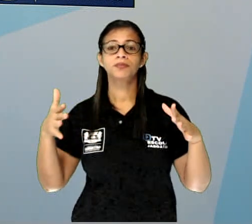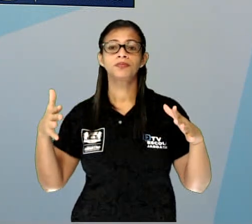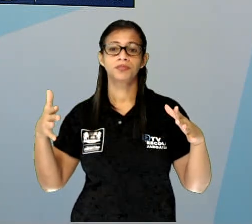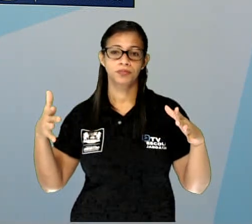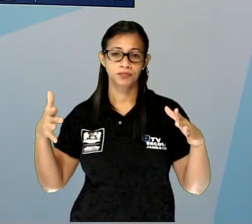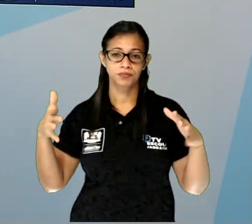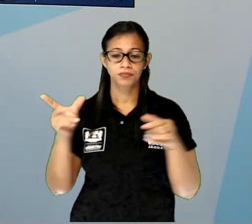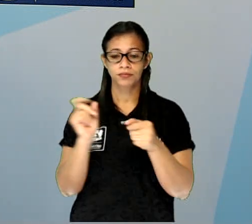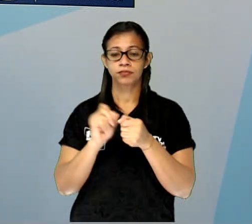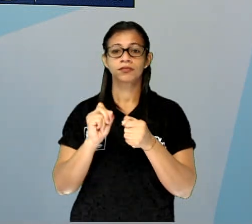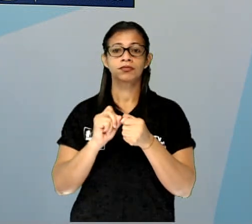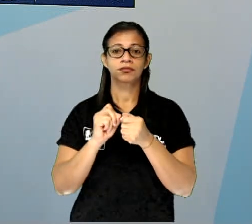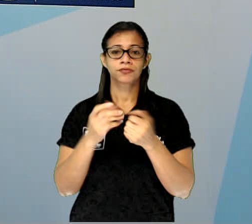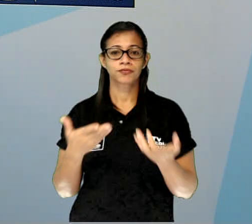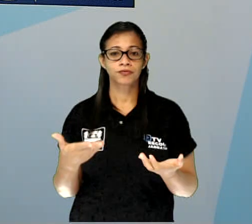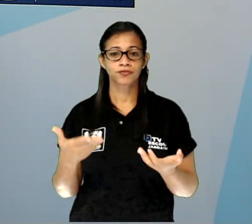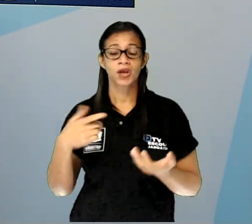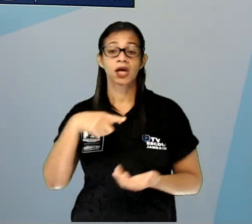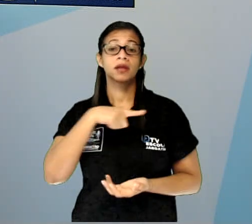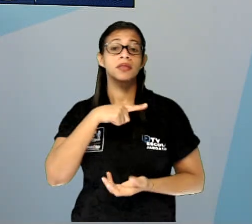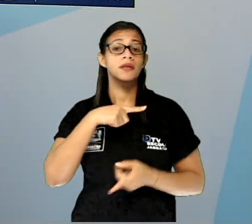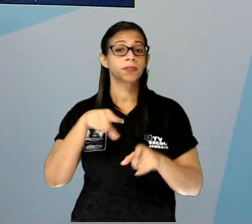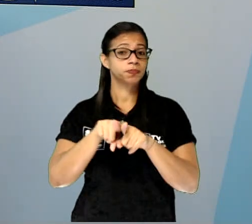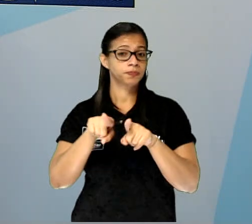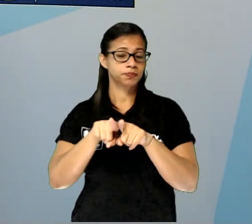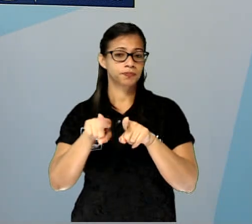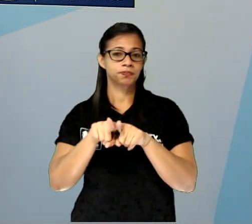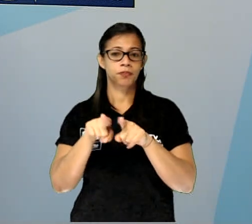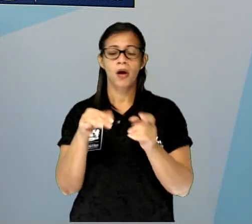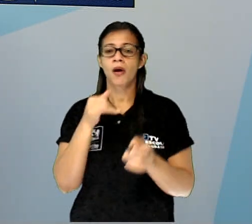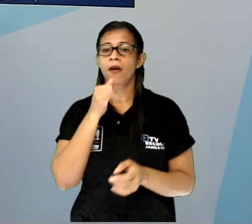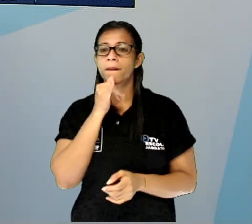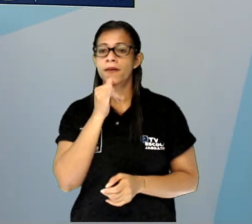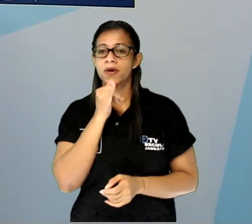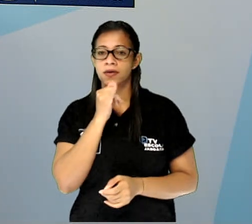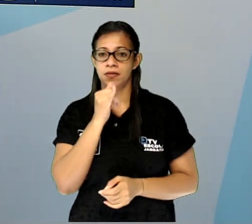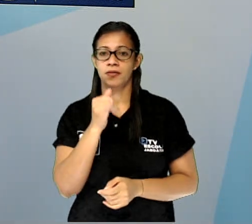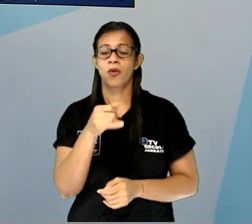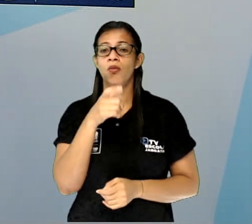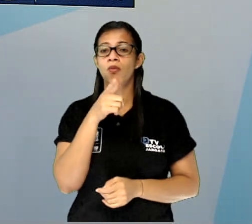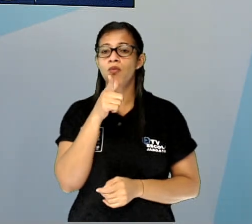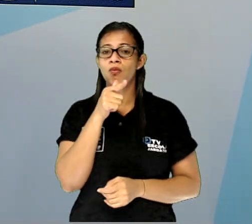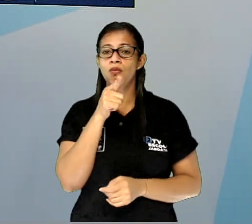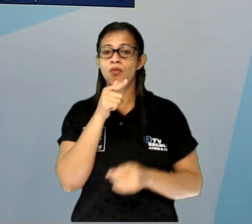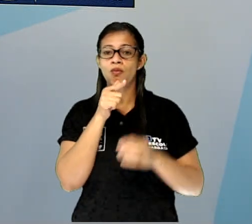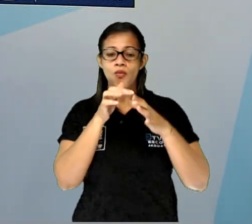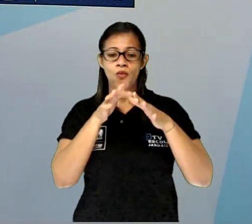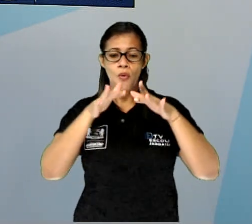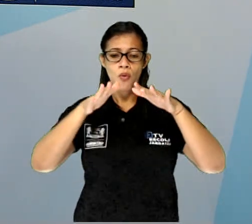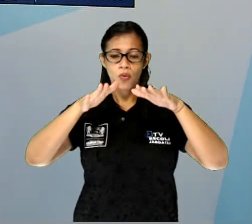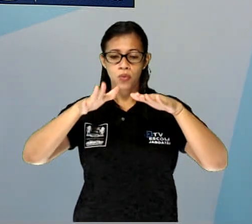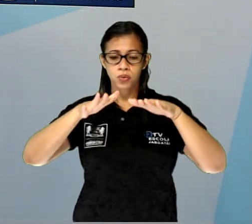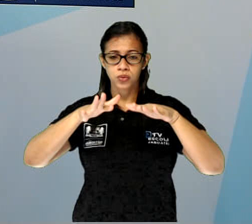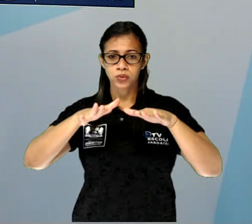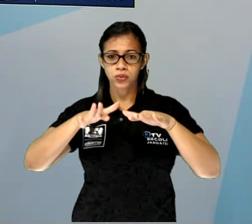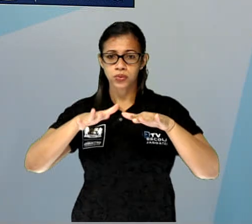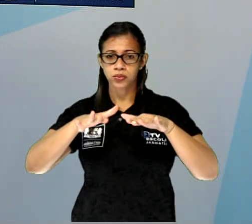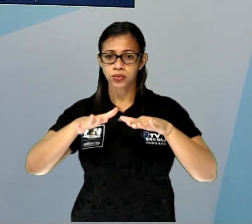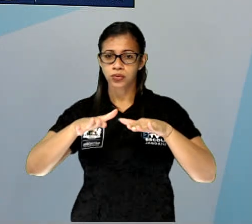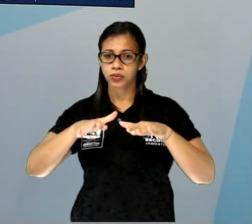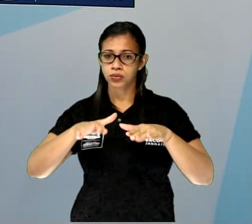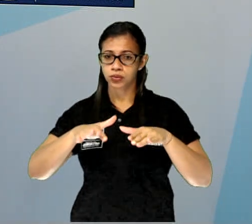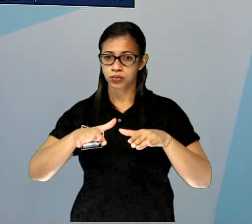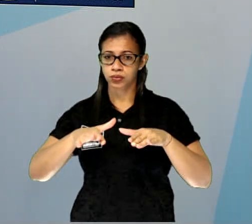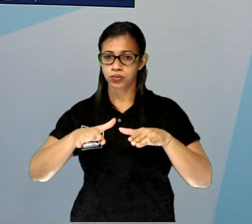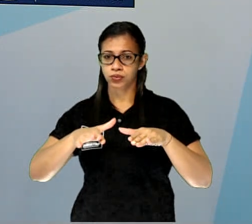Vai ter área de costa que você vai ver, quando a maré baixa ou não, um cordão de areia, como se fosse uma faixa